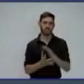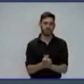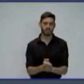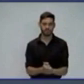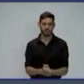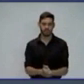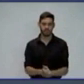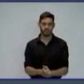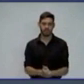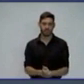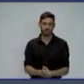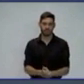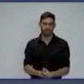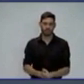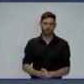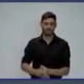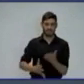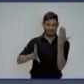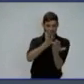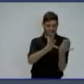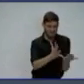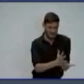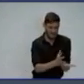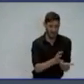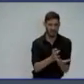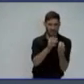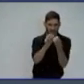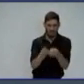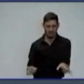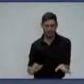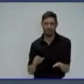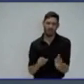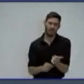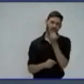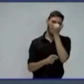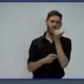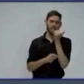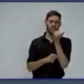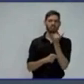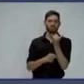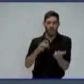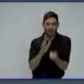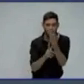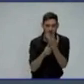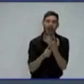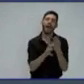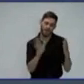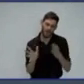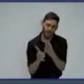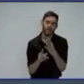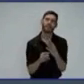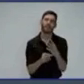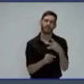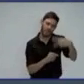Quando o fracasso bate à porta, porque esse é o destino do populismo, é preciso